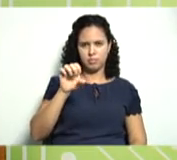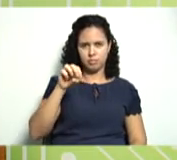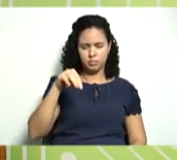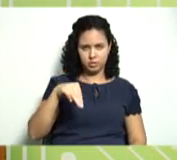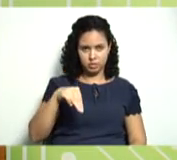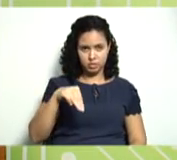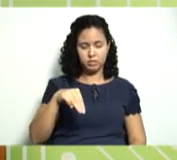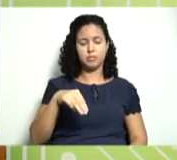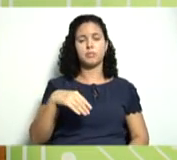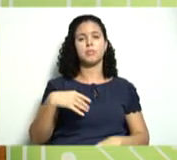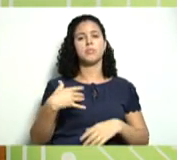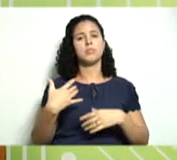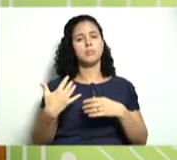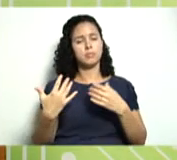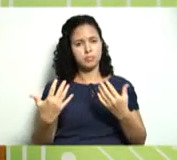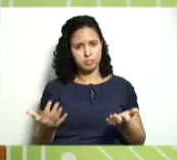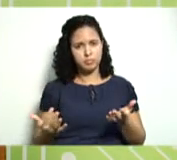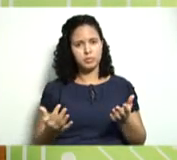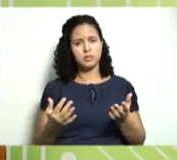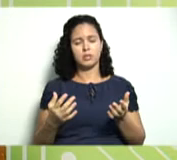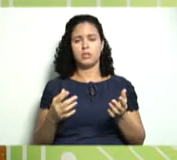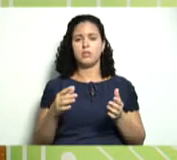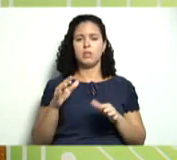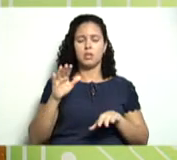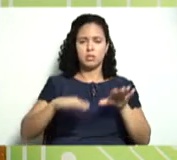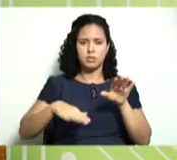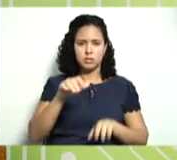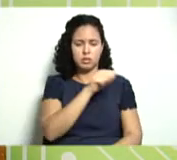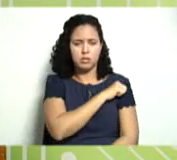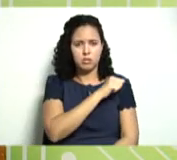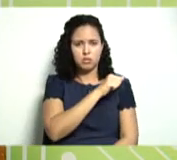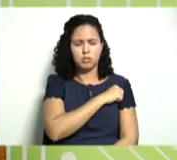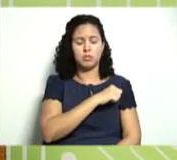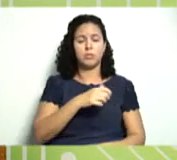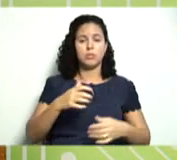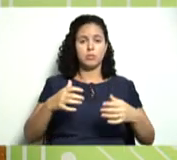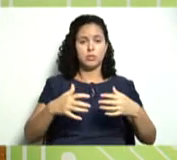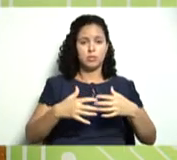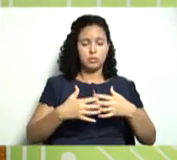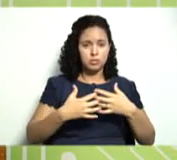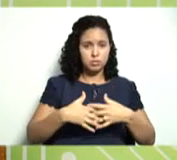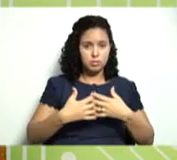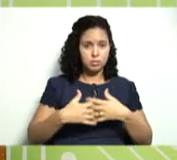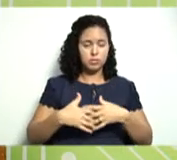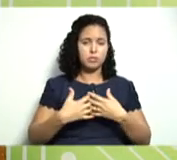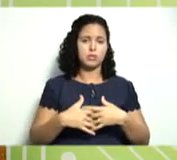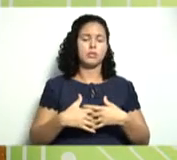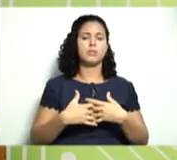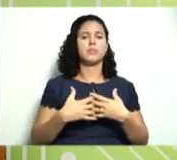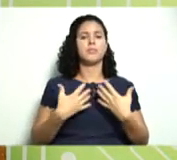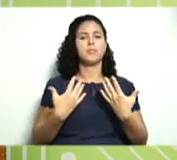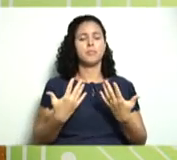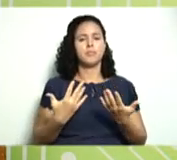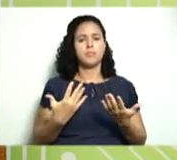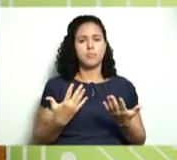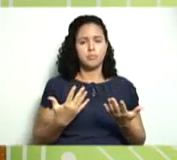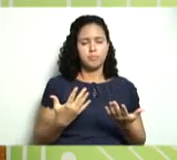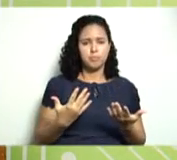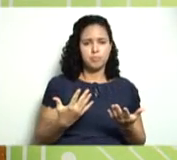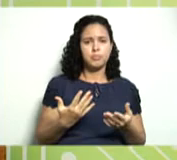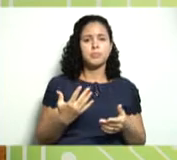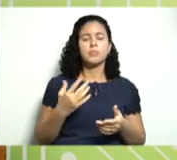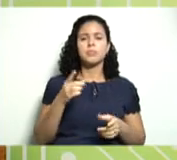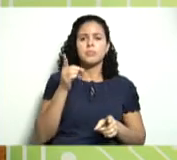no meu programa não tem né tá uma versão desatualizada porém você só tem que localizar a guia onde está esse